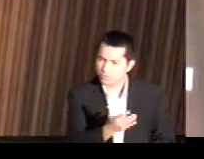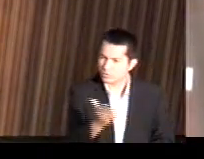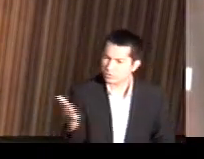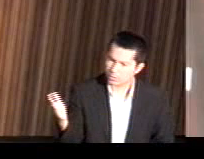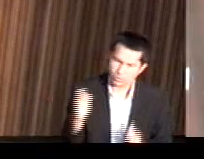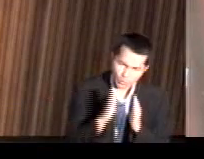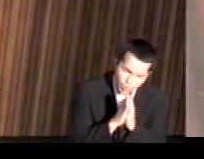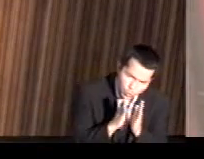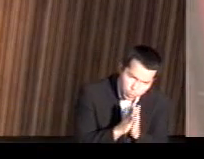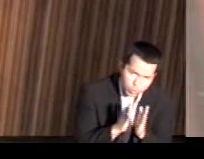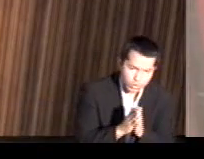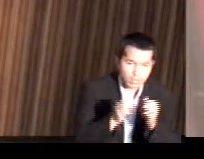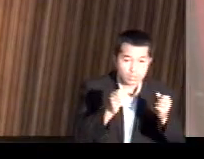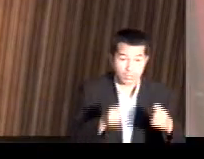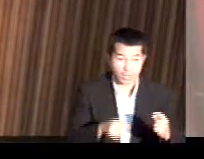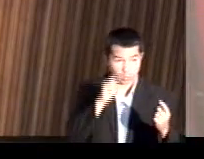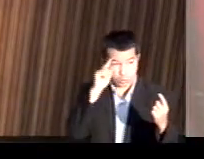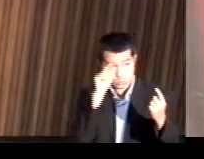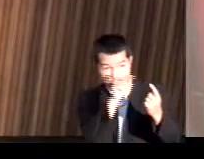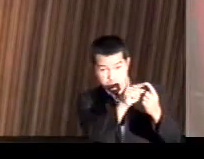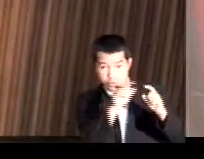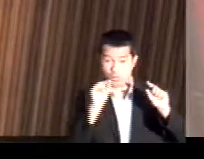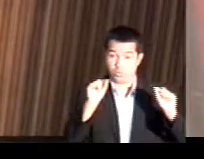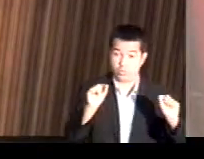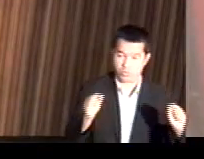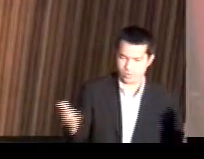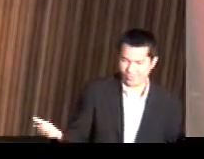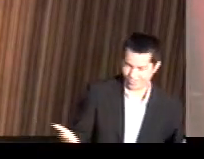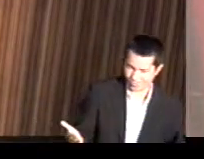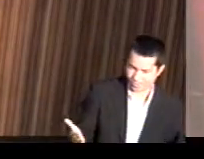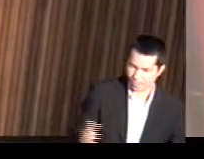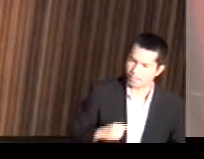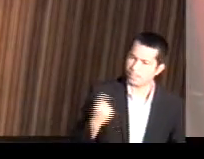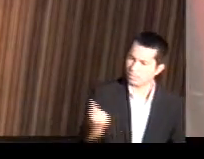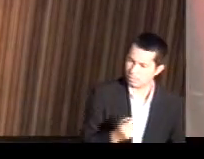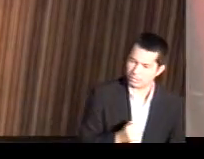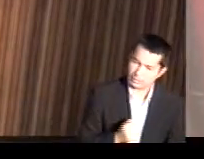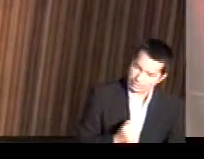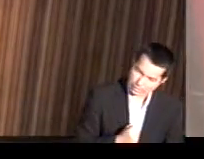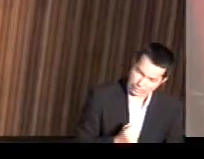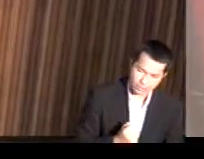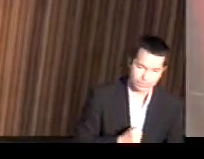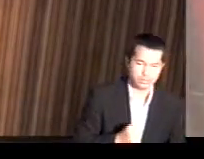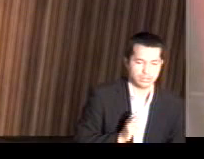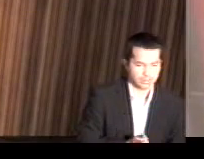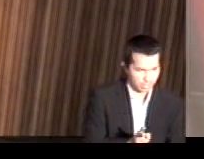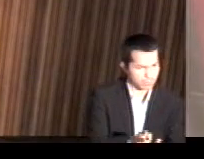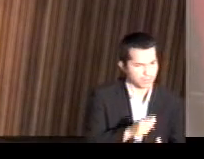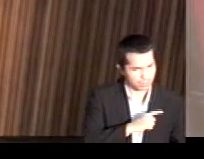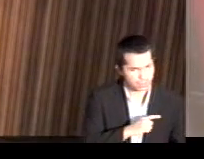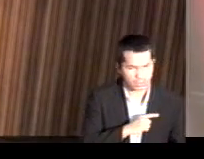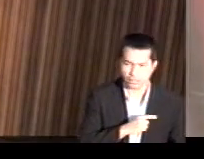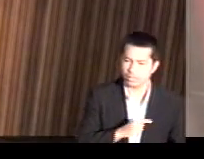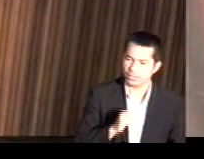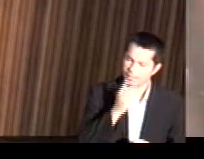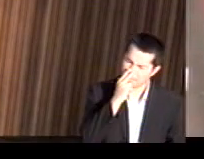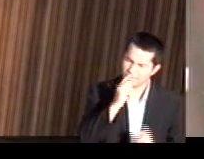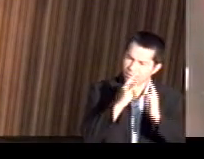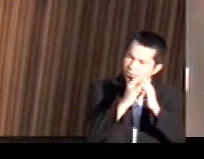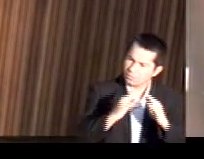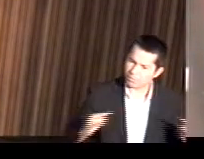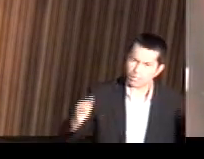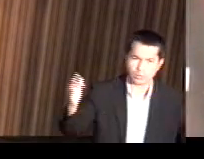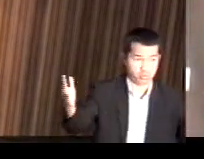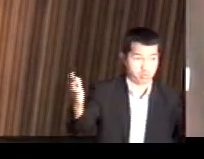sua vida como líder. Todos os anos a gente faz um retiro, mas a gente percebeu que nem todo mundo consegue ir